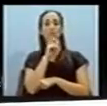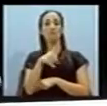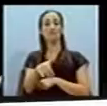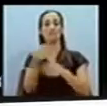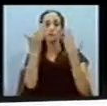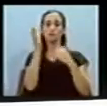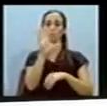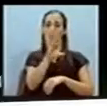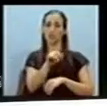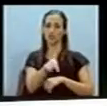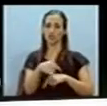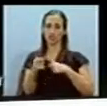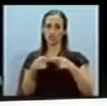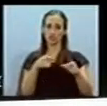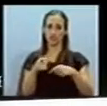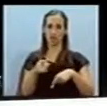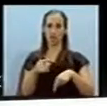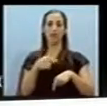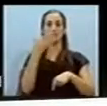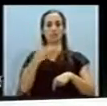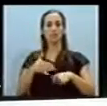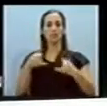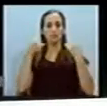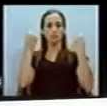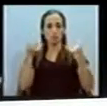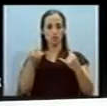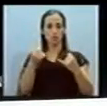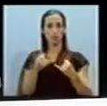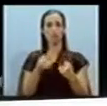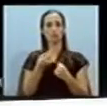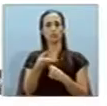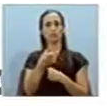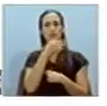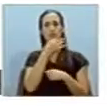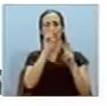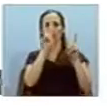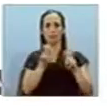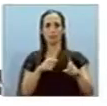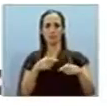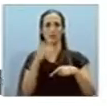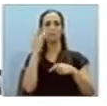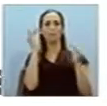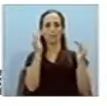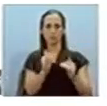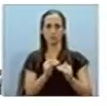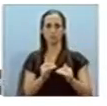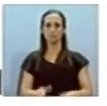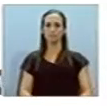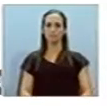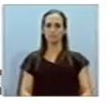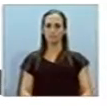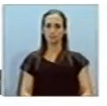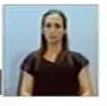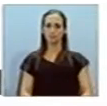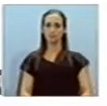sobre esta estrela. Exatamente. Nas próximas semanas voltaremos muitas vezes à estrela Tabi e à sua perda de brilho. Exatamente. Há ainda